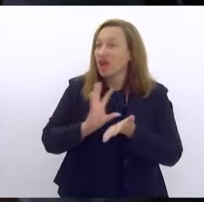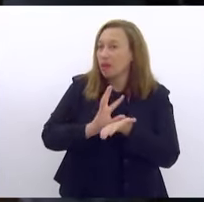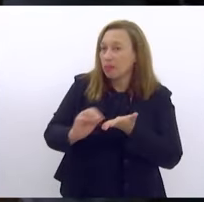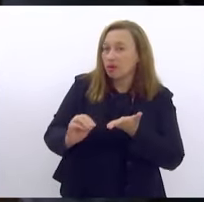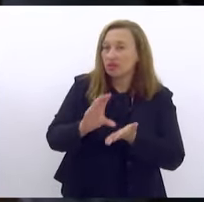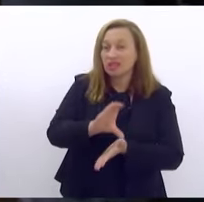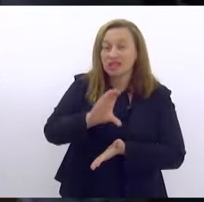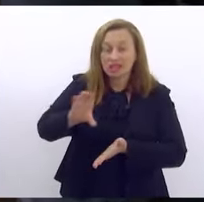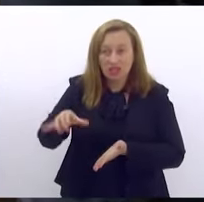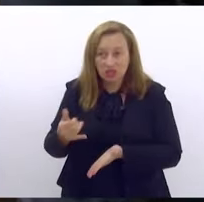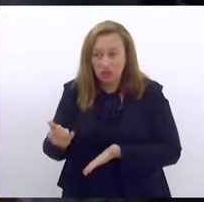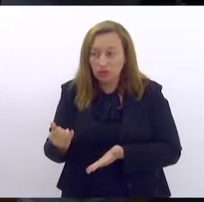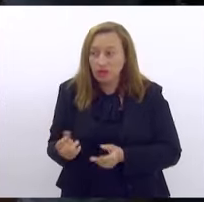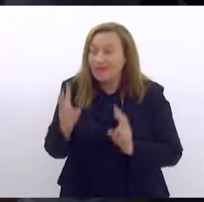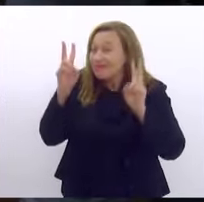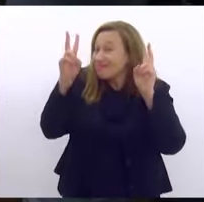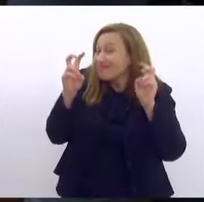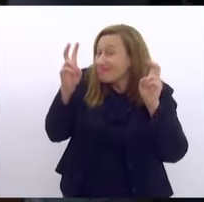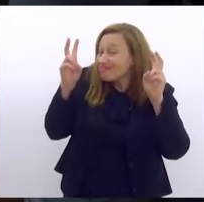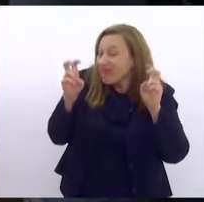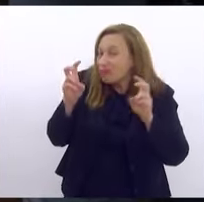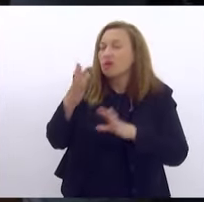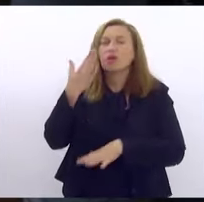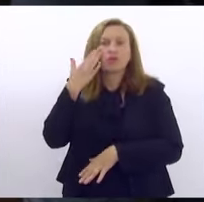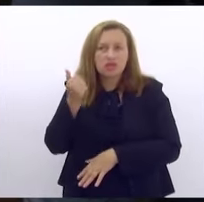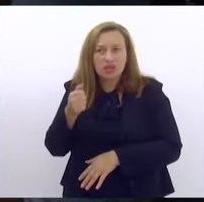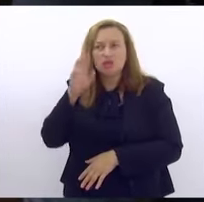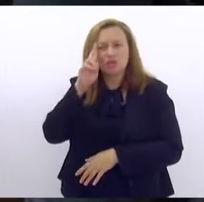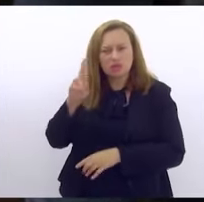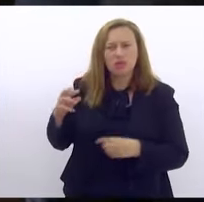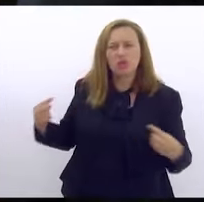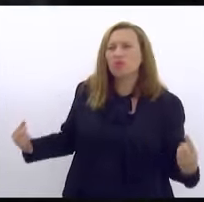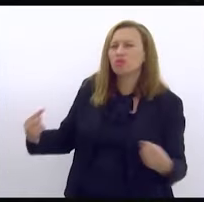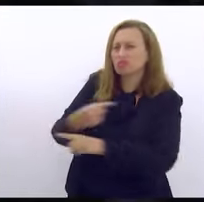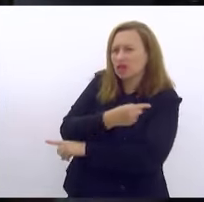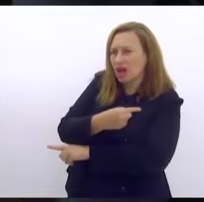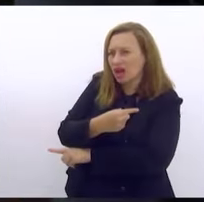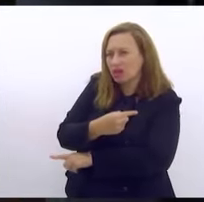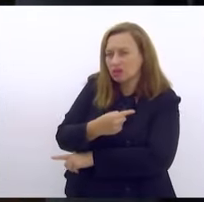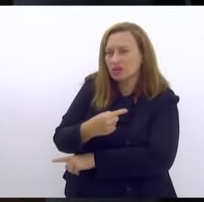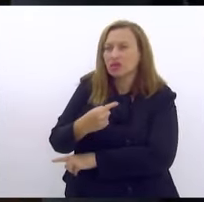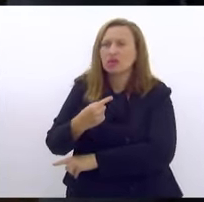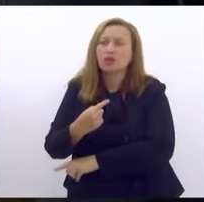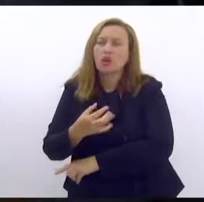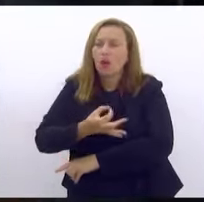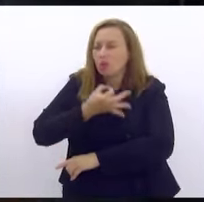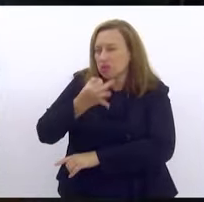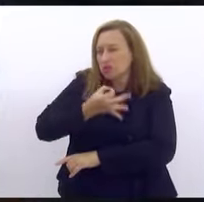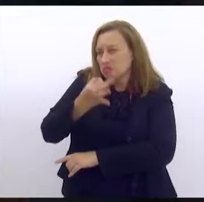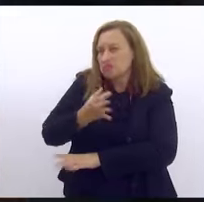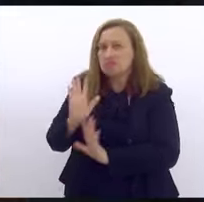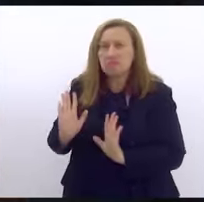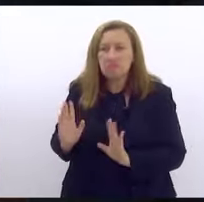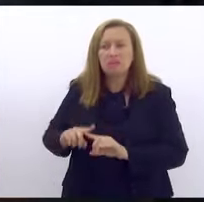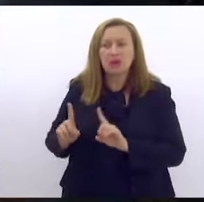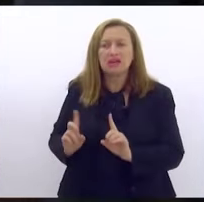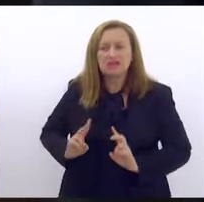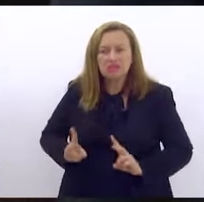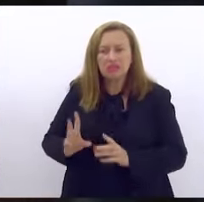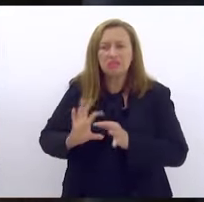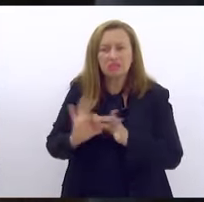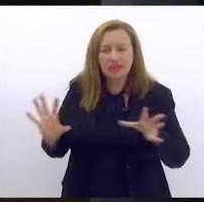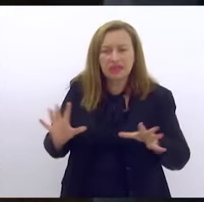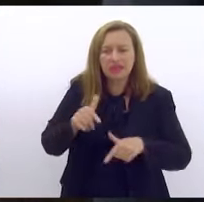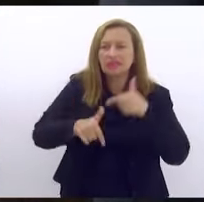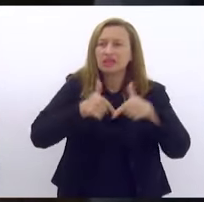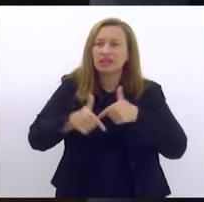CCJ, temas que eu sei que Vossa Excelência é contrário politicamente, tem posição política e ideológica contrário, mas sempre deu a liberdade de trabalhar,